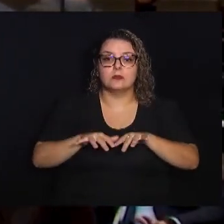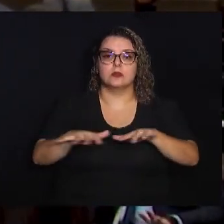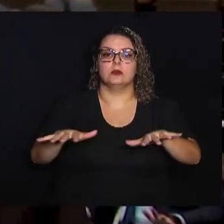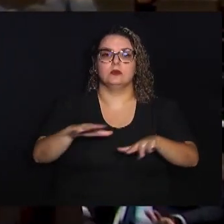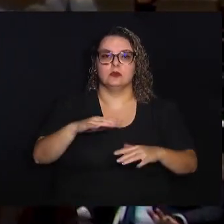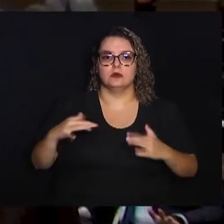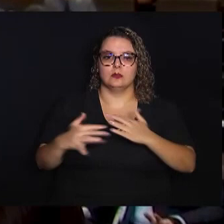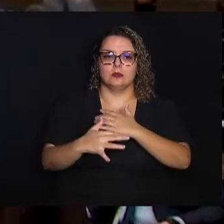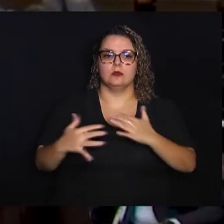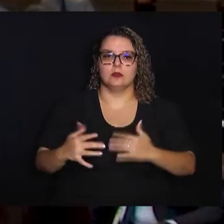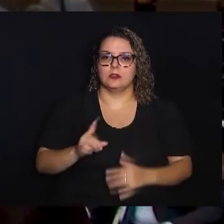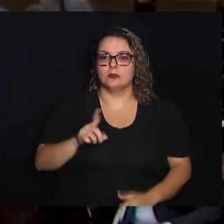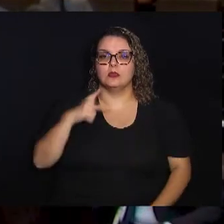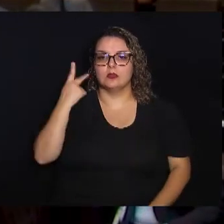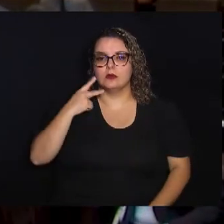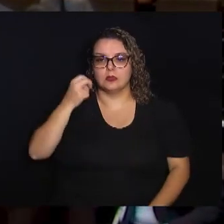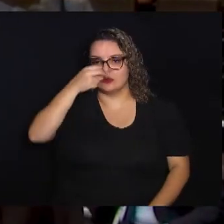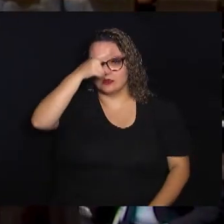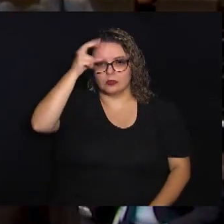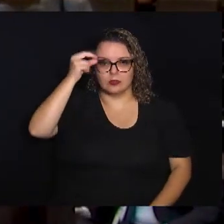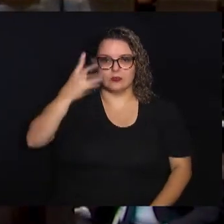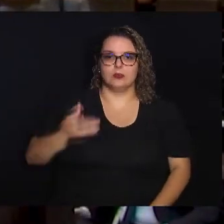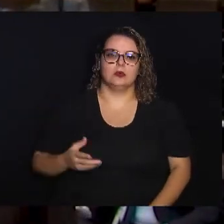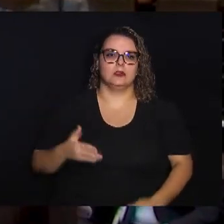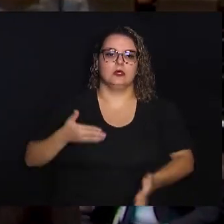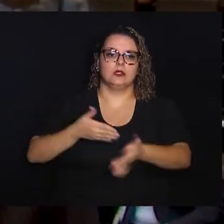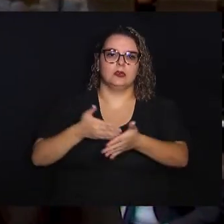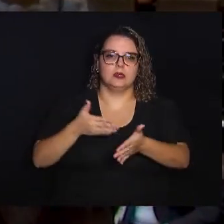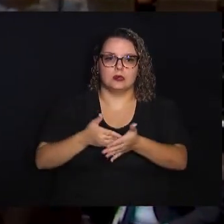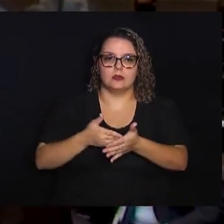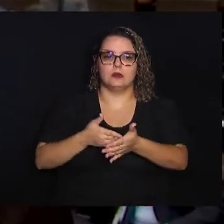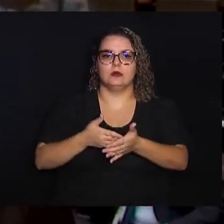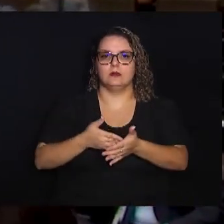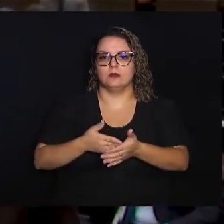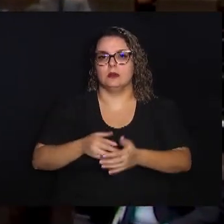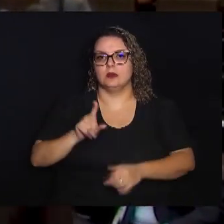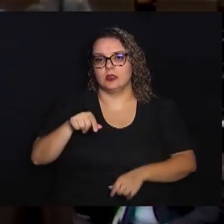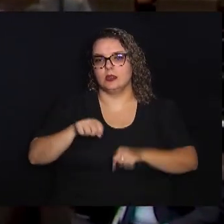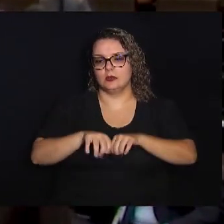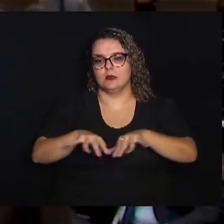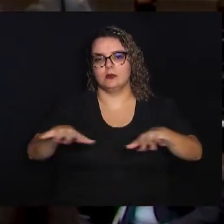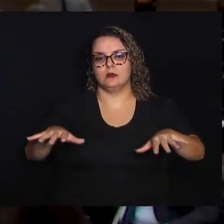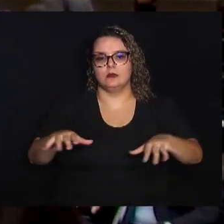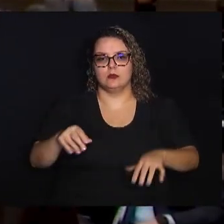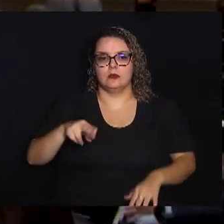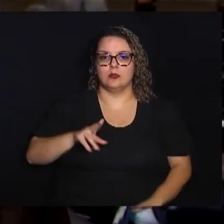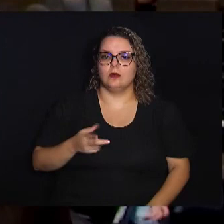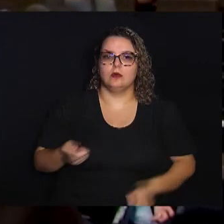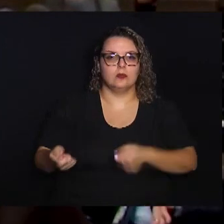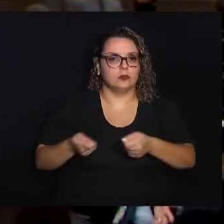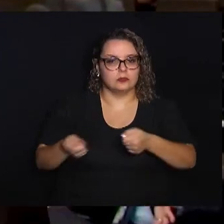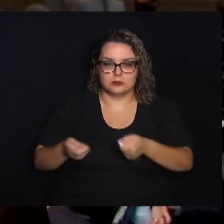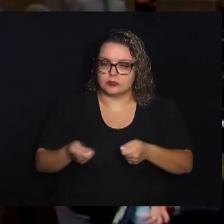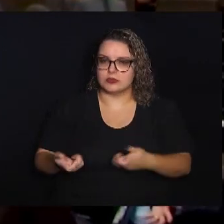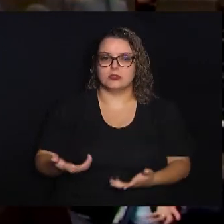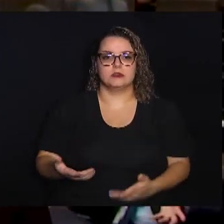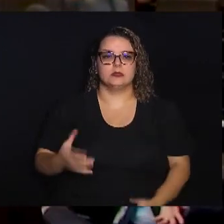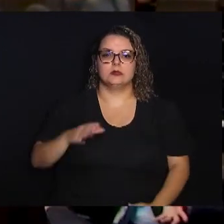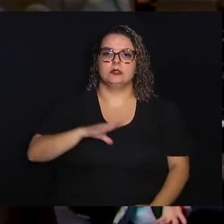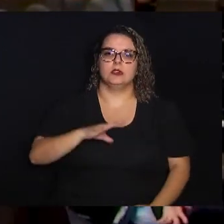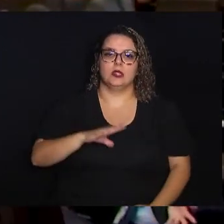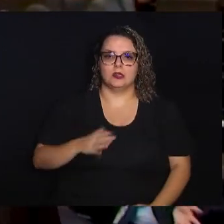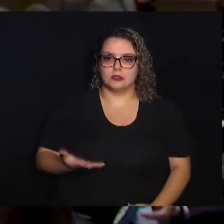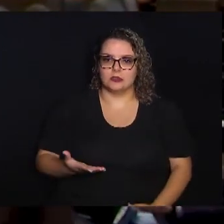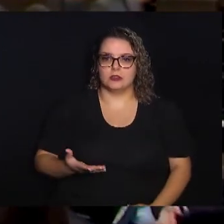que não é um vereador ou um prefeito que tem que limitar esse movimento, é a expansão ou retração da cidade que acontece conforme